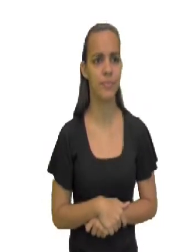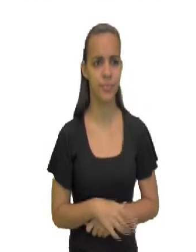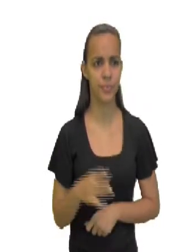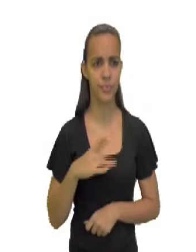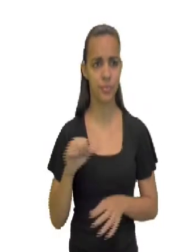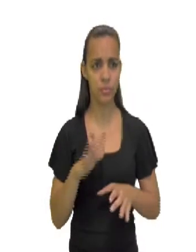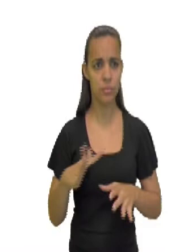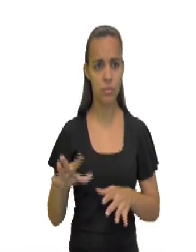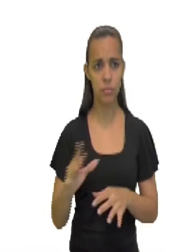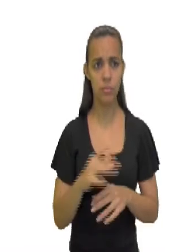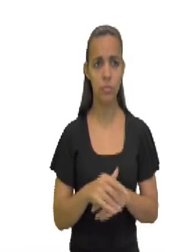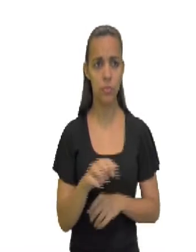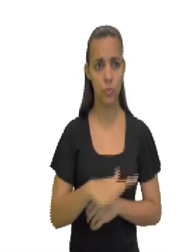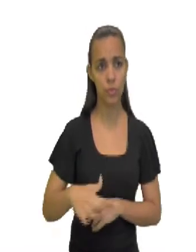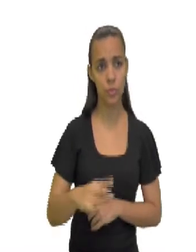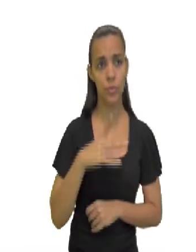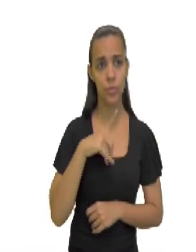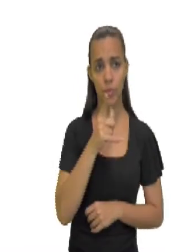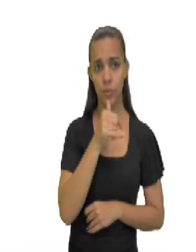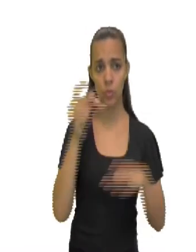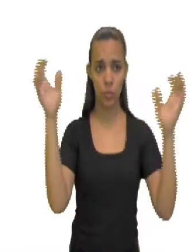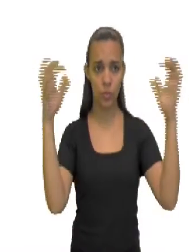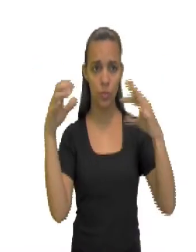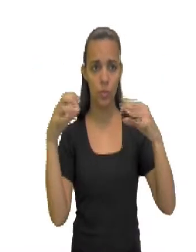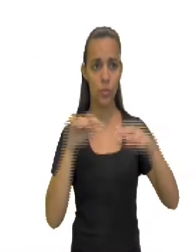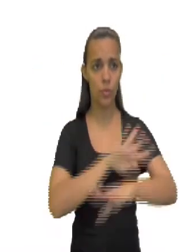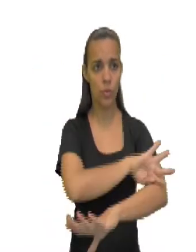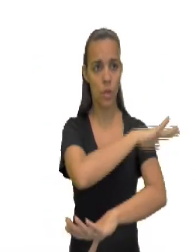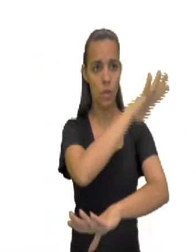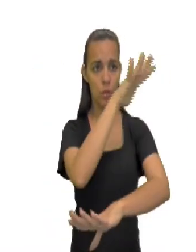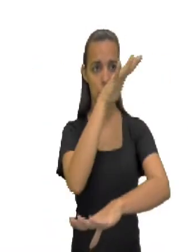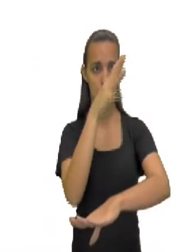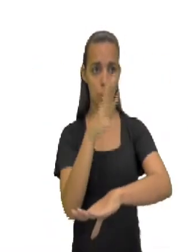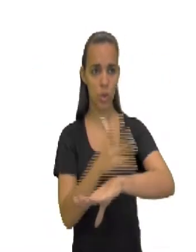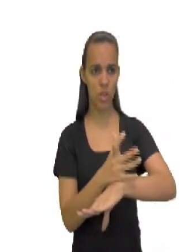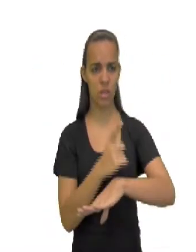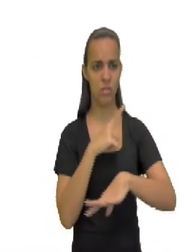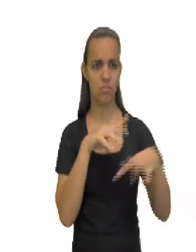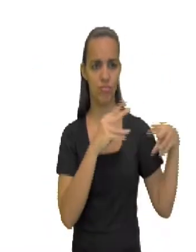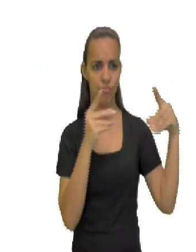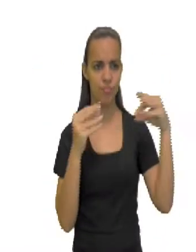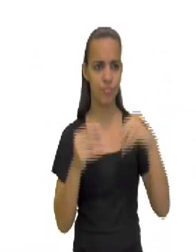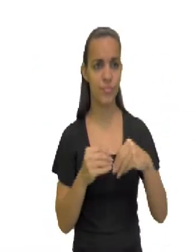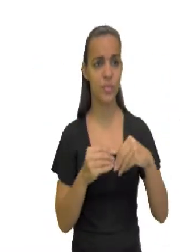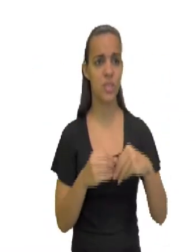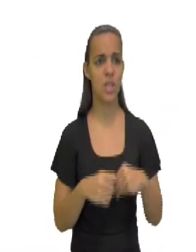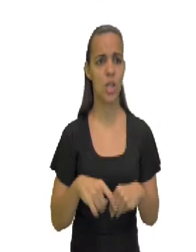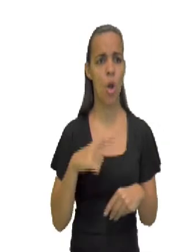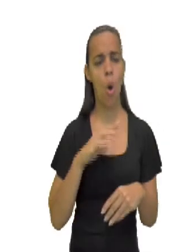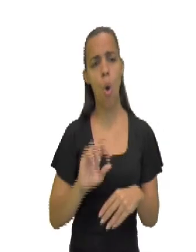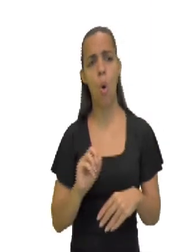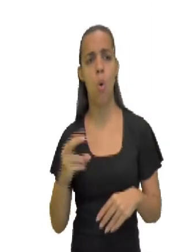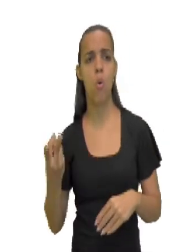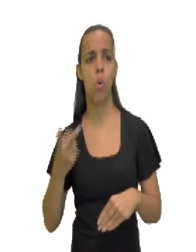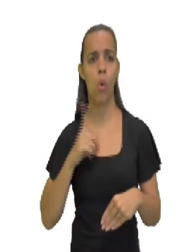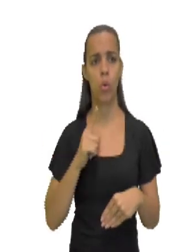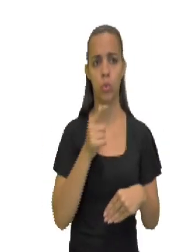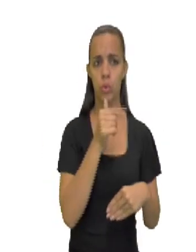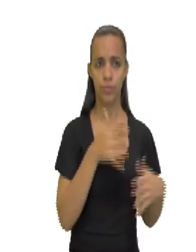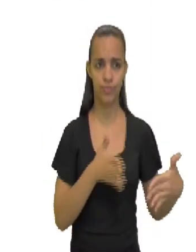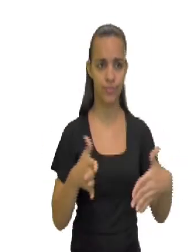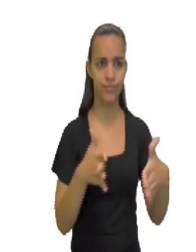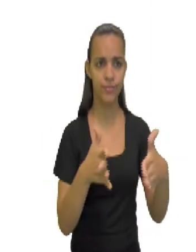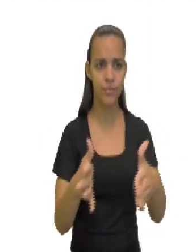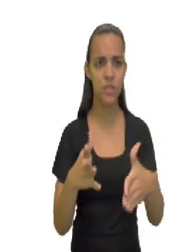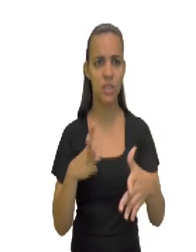das chuvas, das montanhas subterrâneas ou de outros rios escoam em direção a